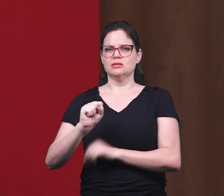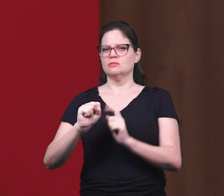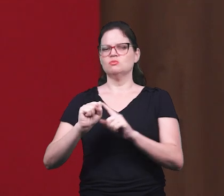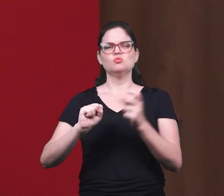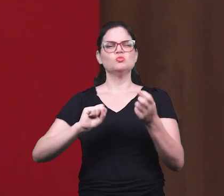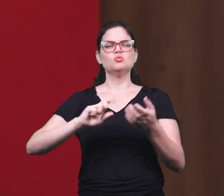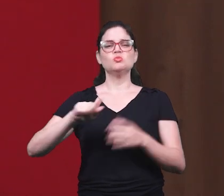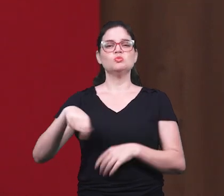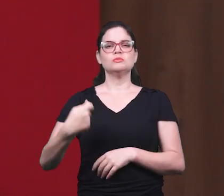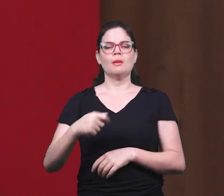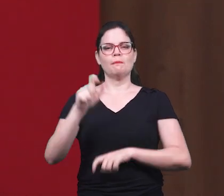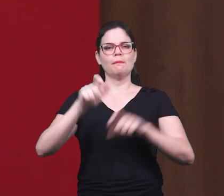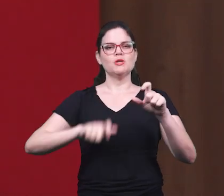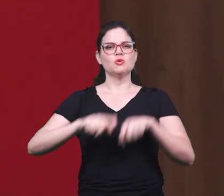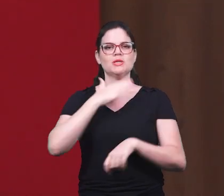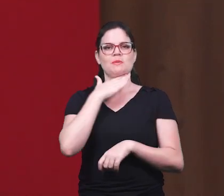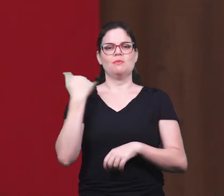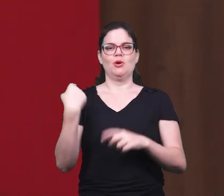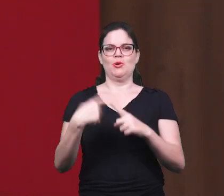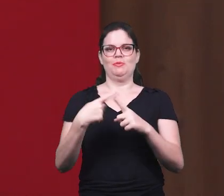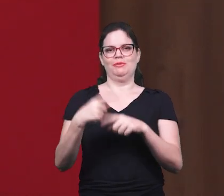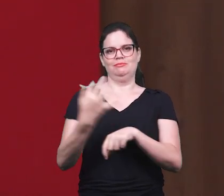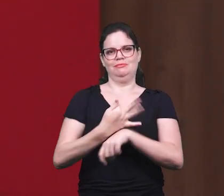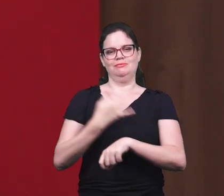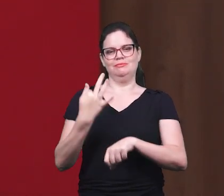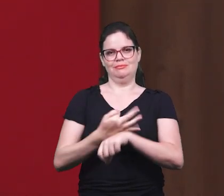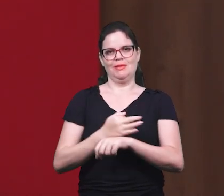ali envolve a reforma